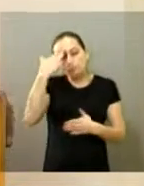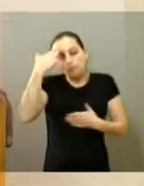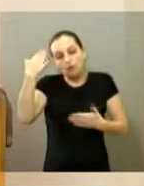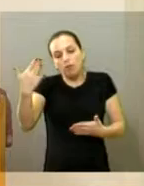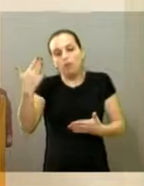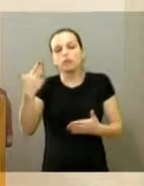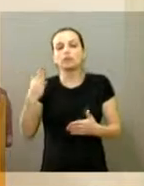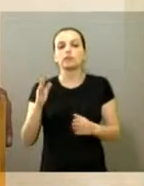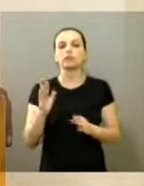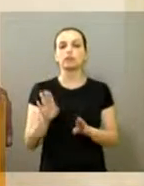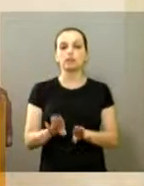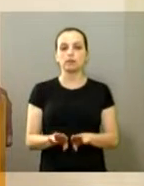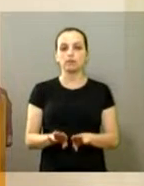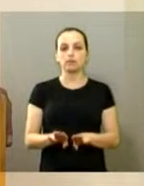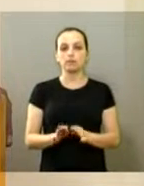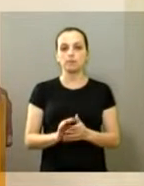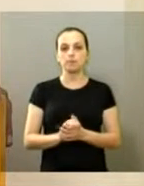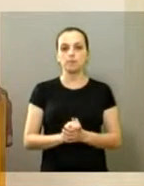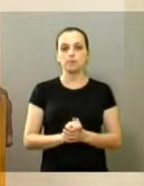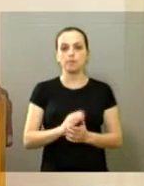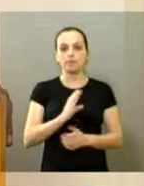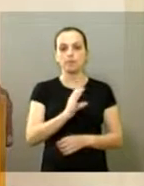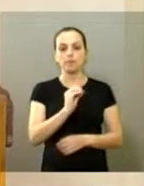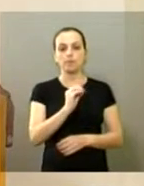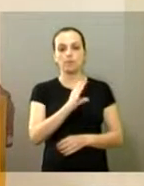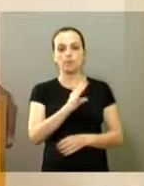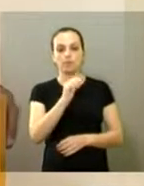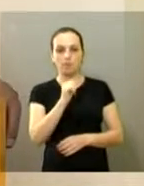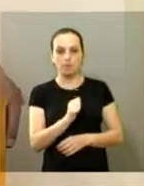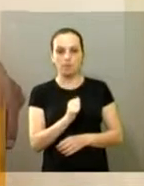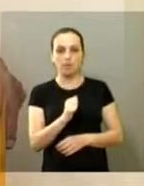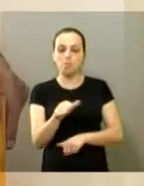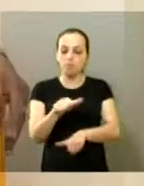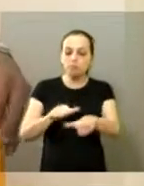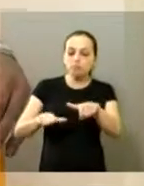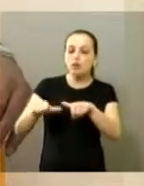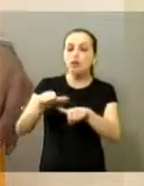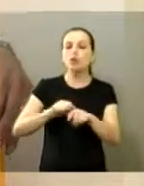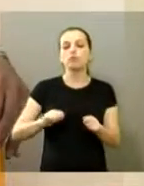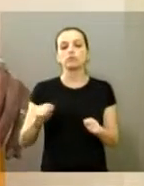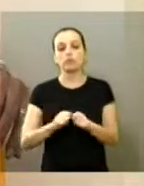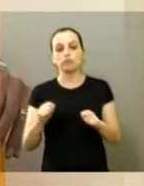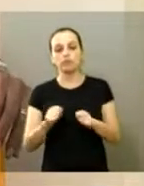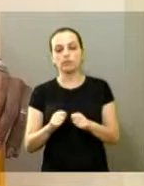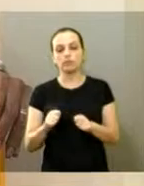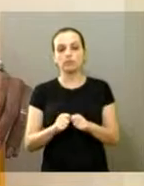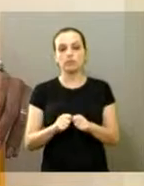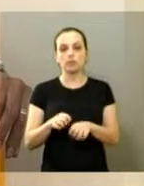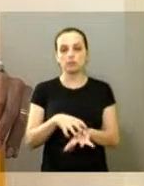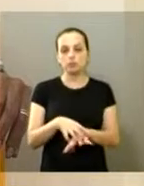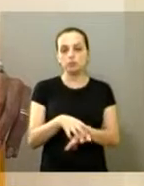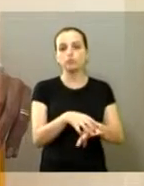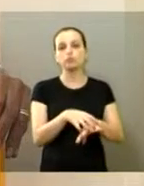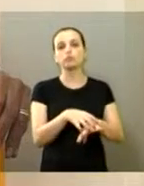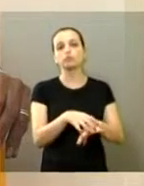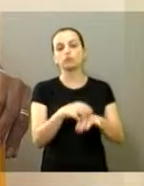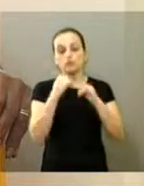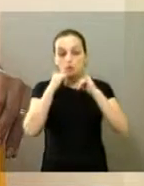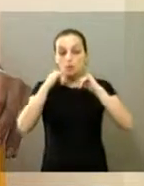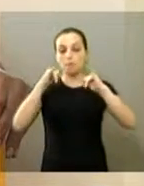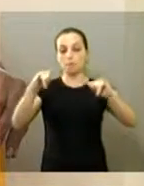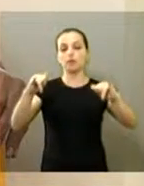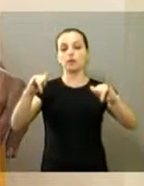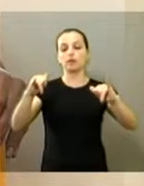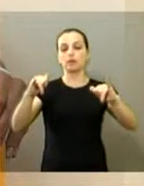né, ao Coca pelas mudanças que ele está fazendo, até a imprensa, viu,